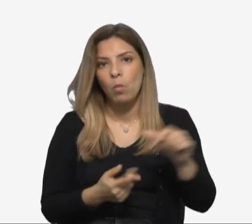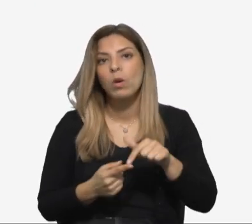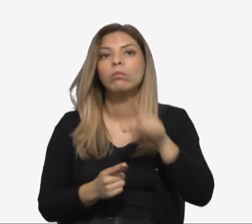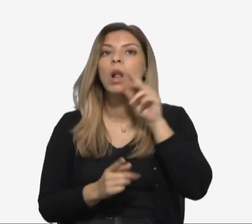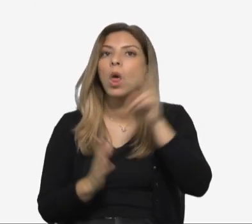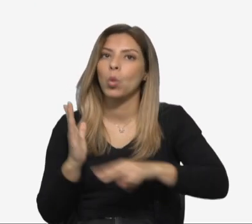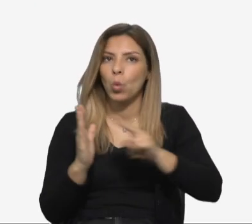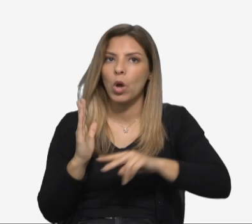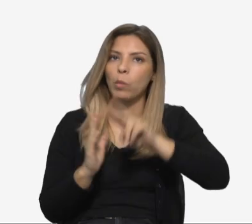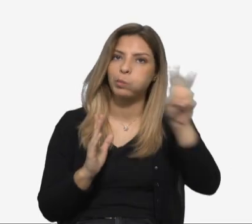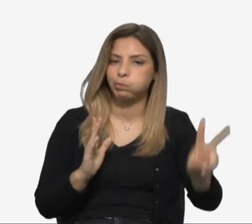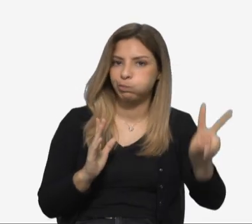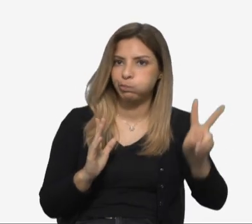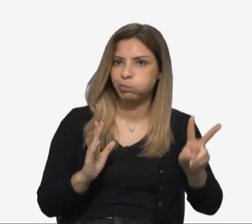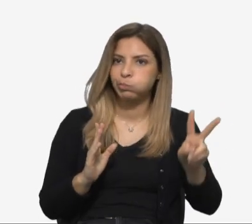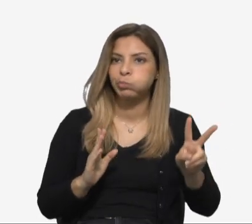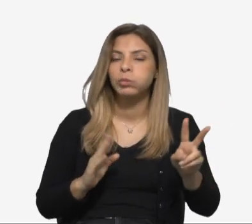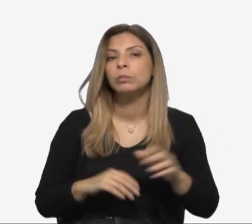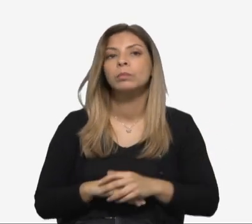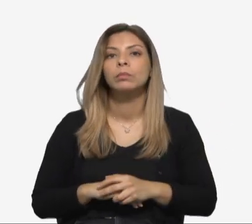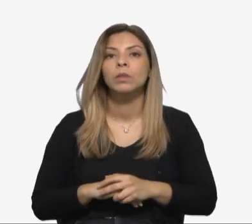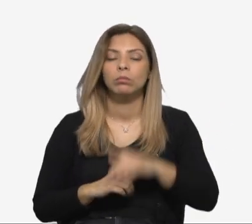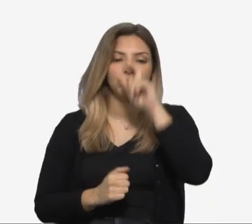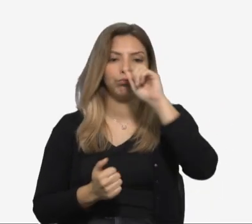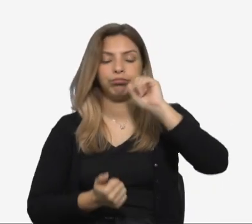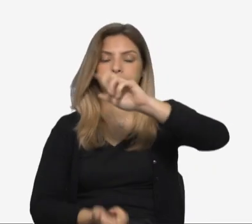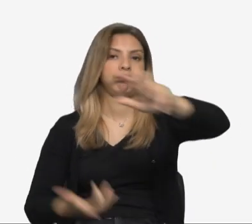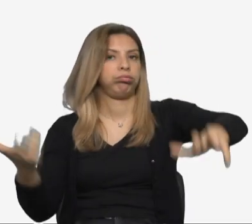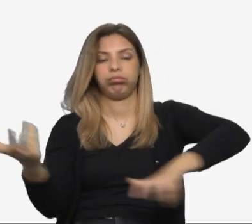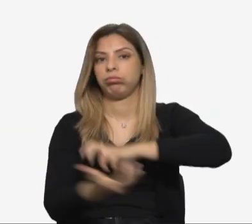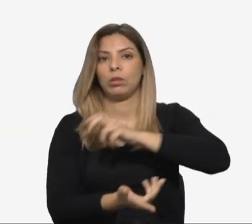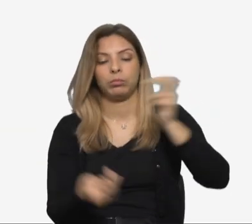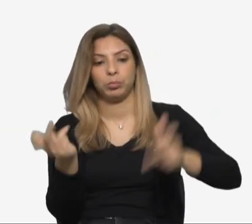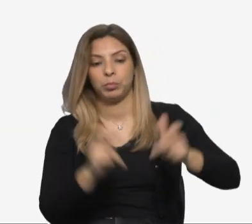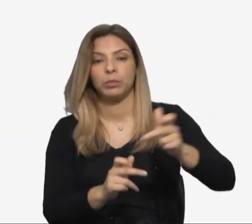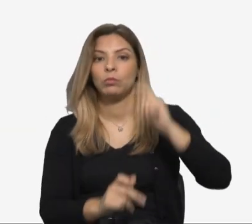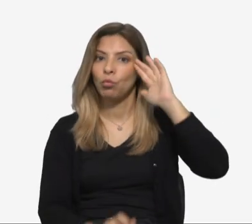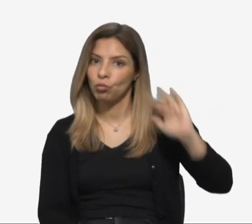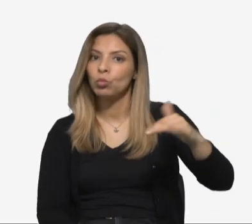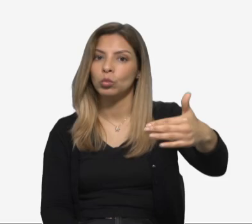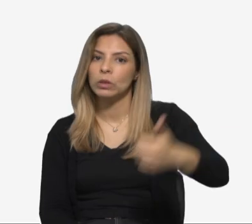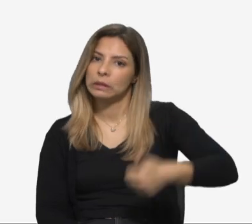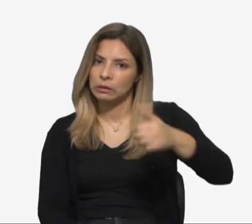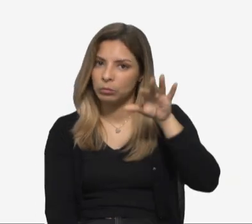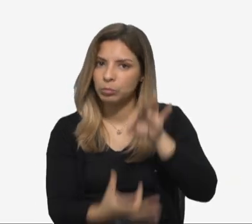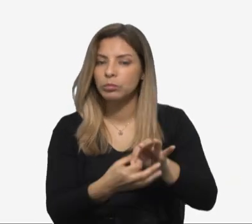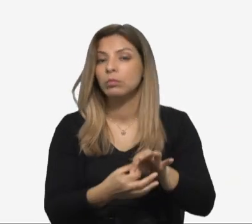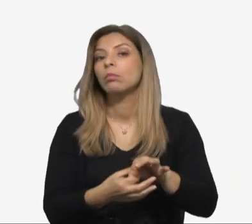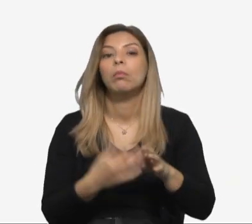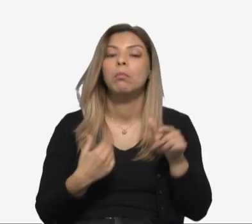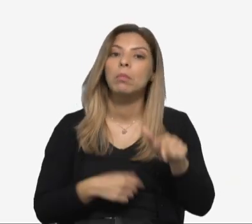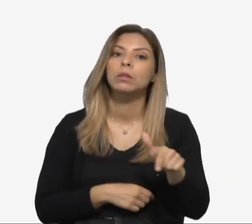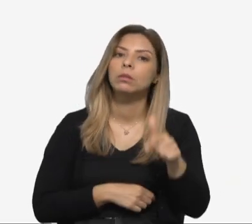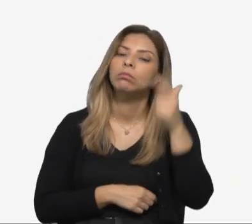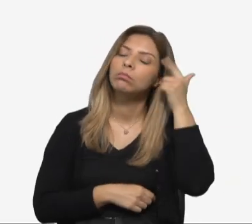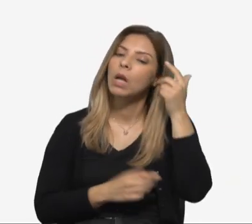leitura, no livro do Apocalipse, vem perspectivar o futuro. É uma linguagem